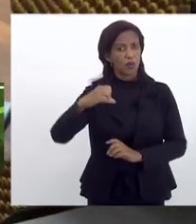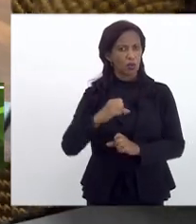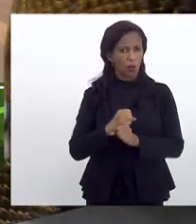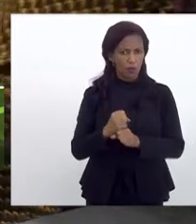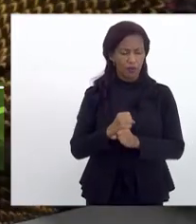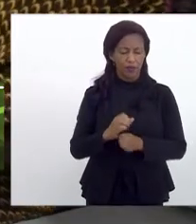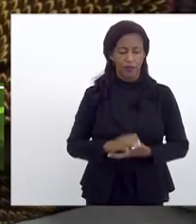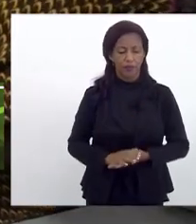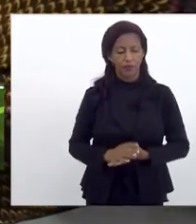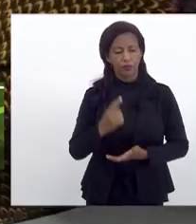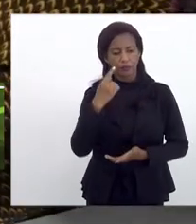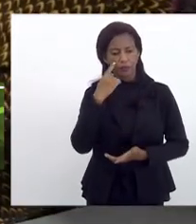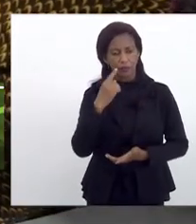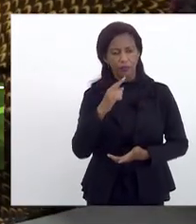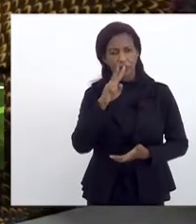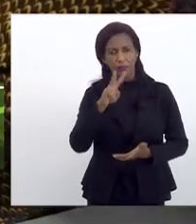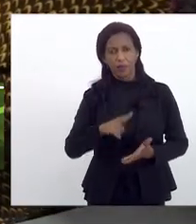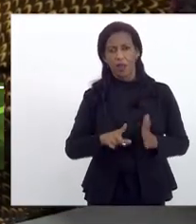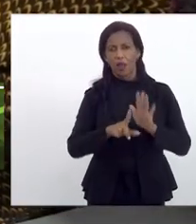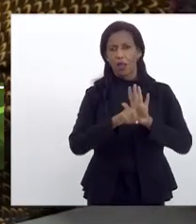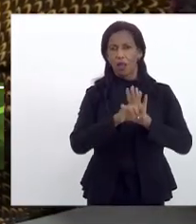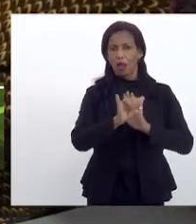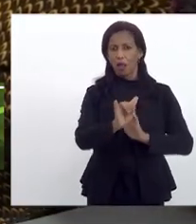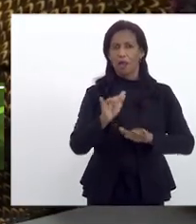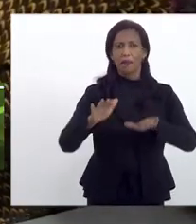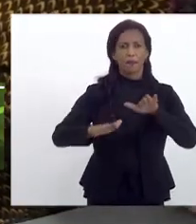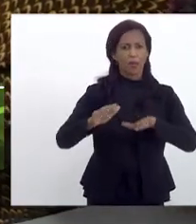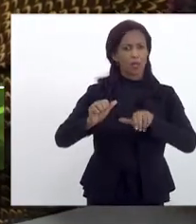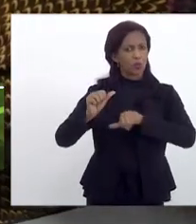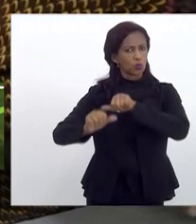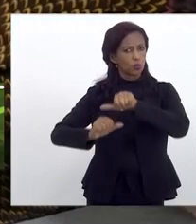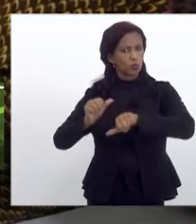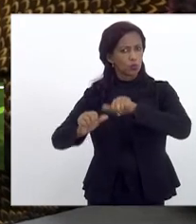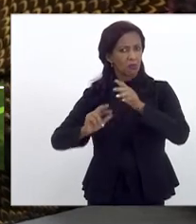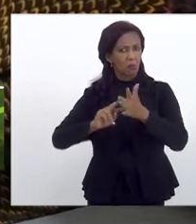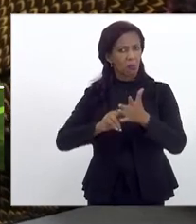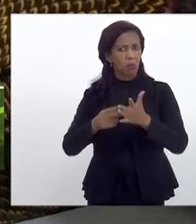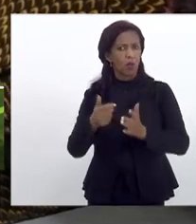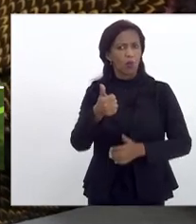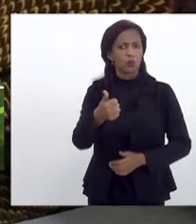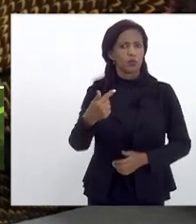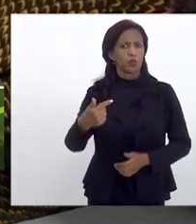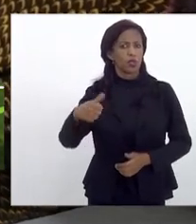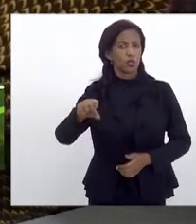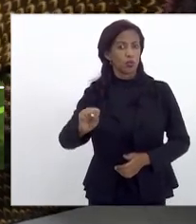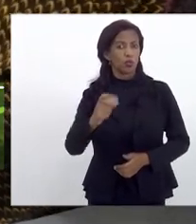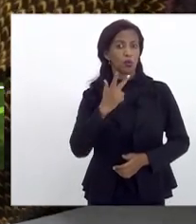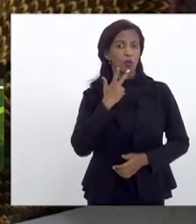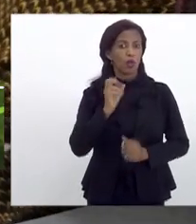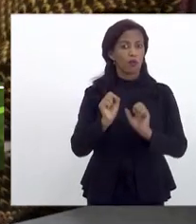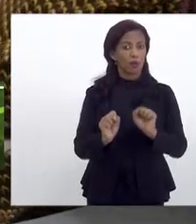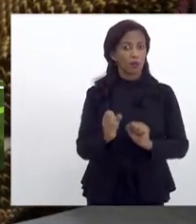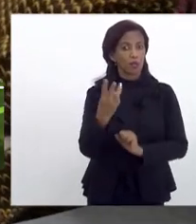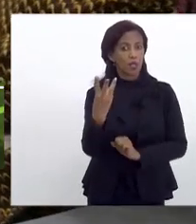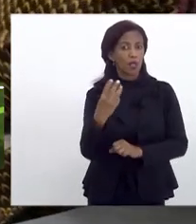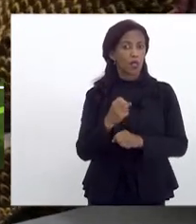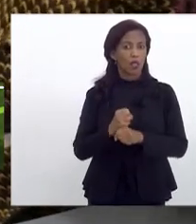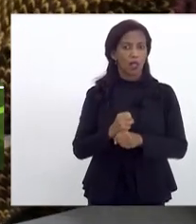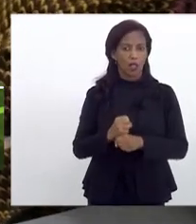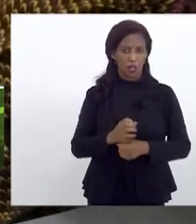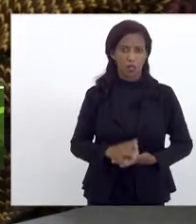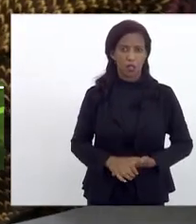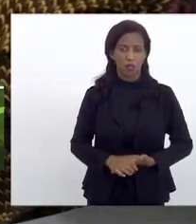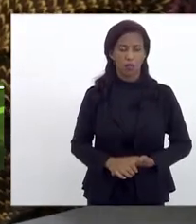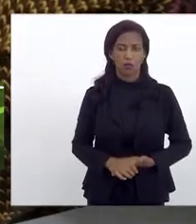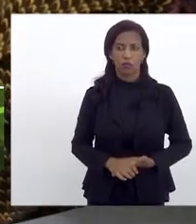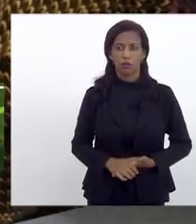estava revisitando Aqui a lei Me pareceu que a lei Mesmo modificada Mesmo com 178 Ela fala que pode ser De 3 anos A